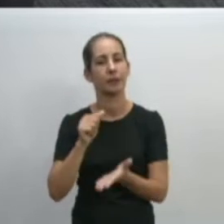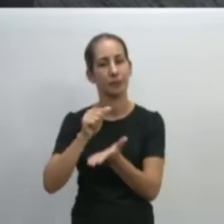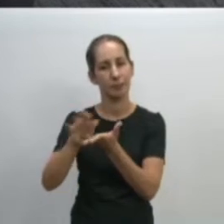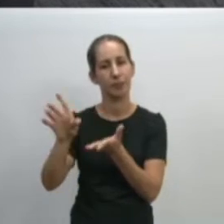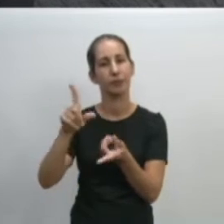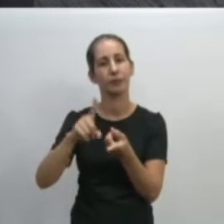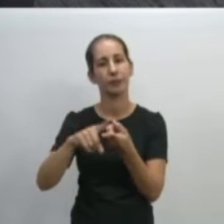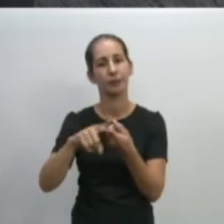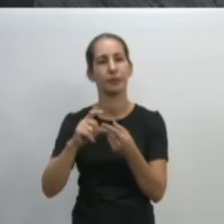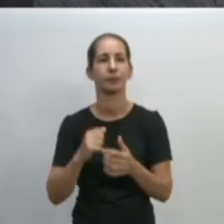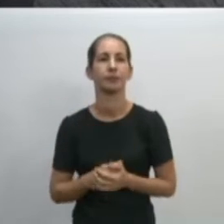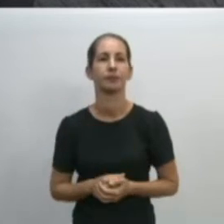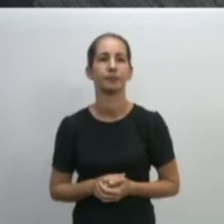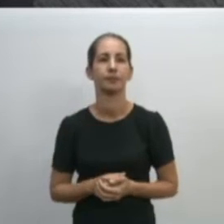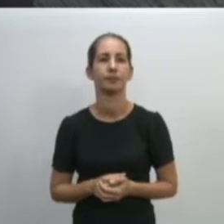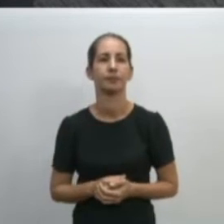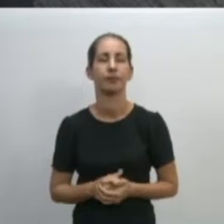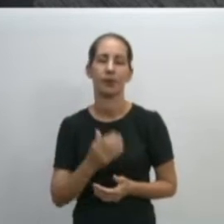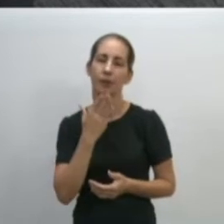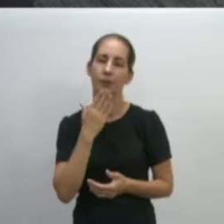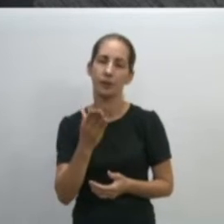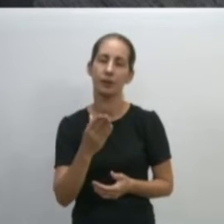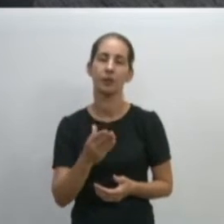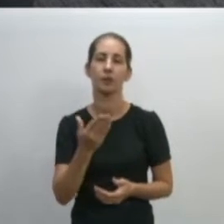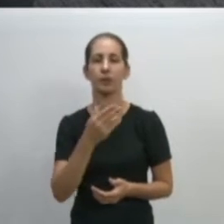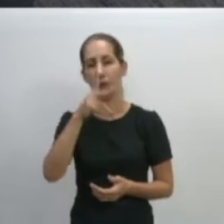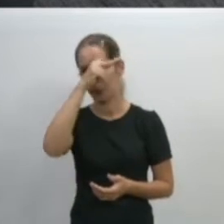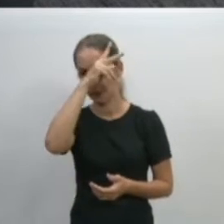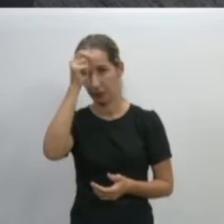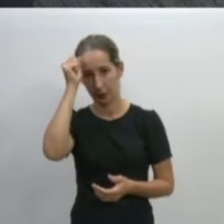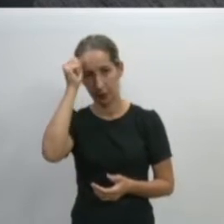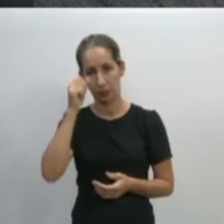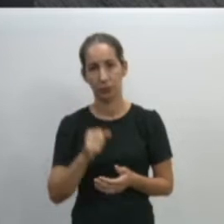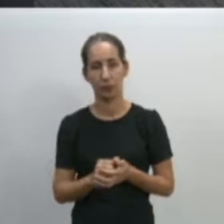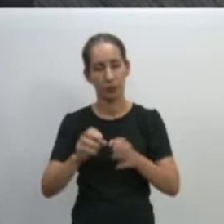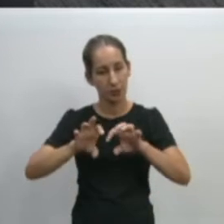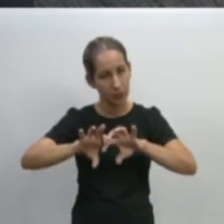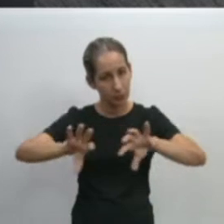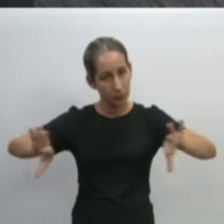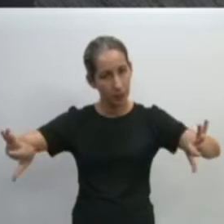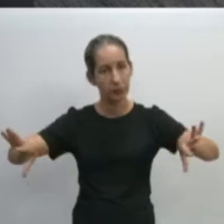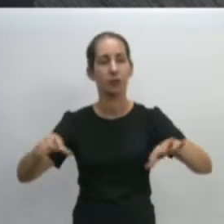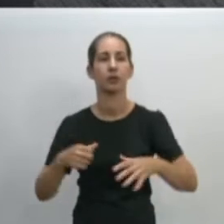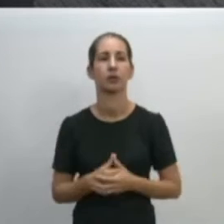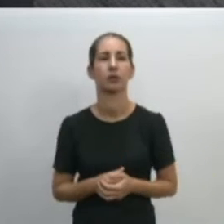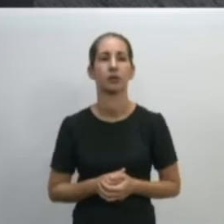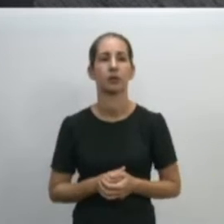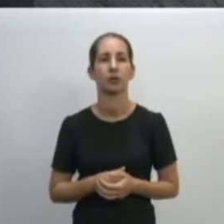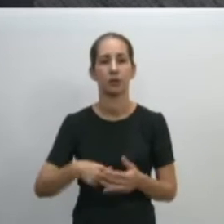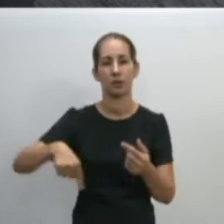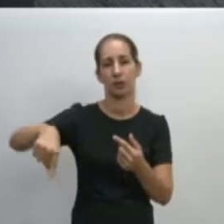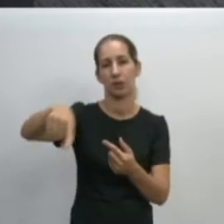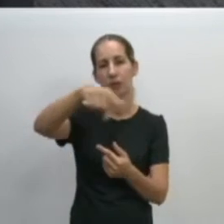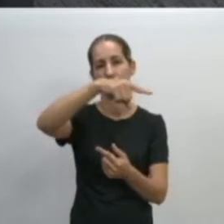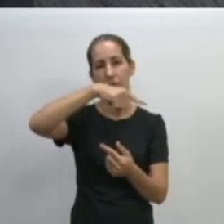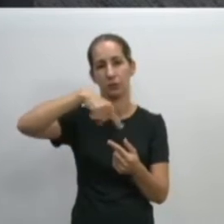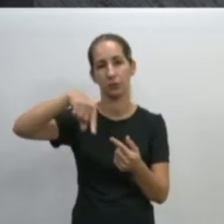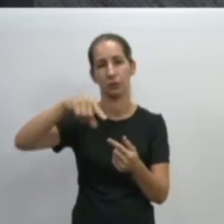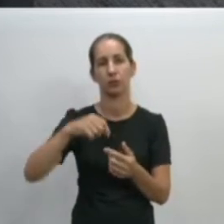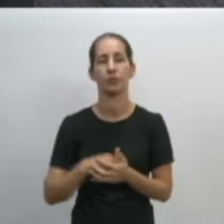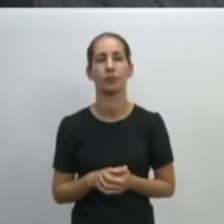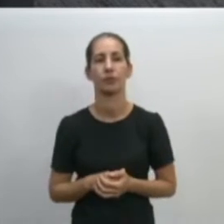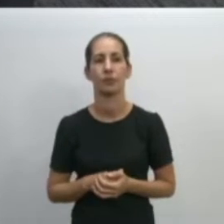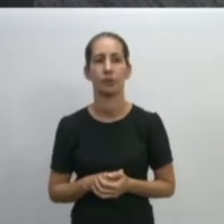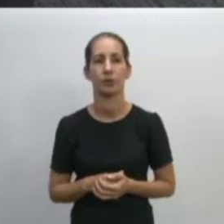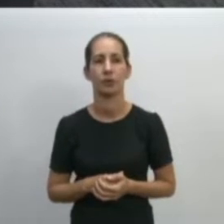desemprego também. Então fica aqui o apelo ao governo que desbloqueie aquele entorno, o contorno